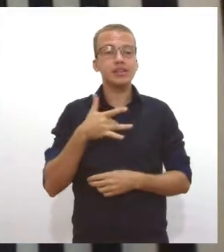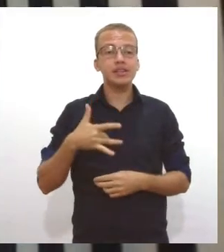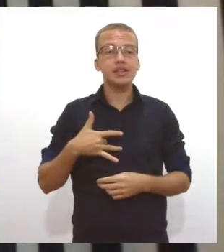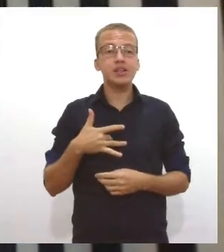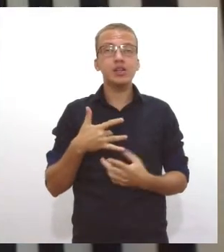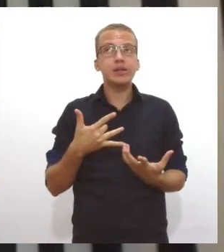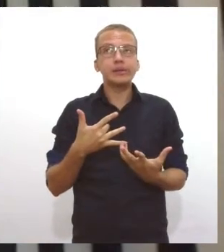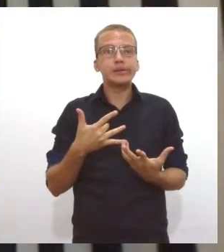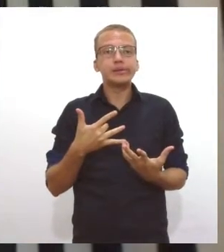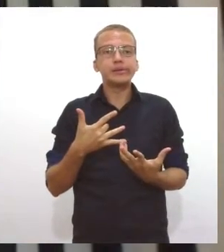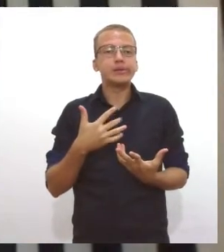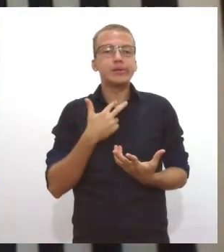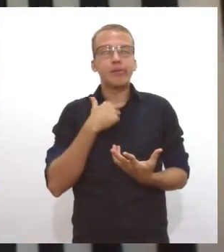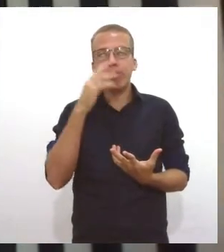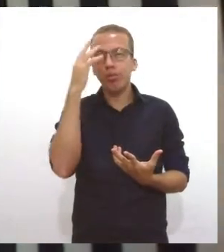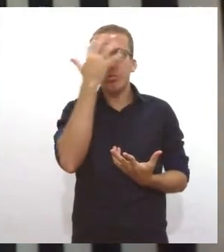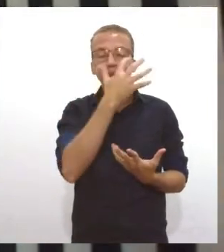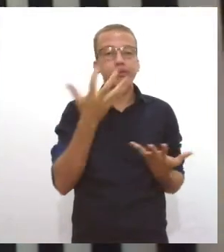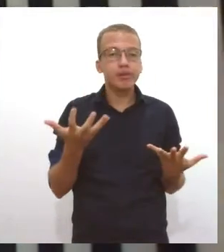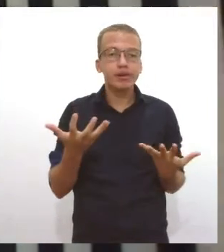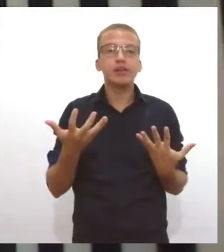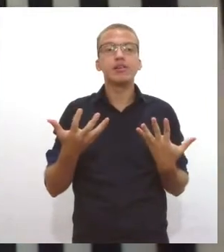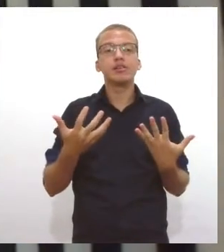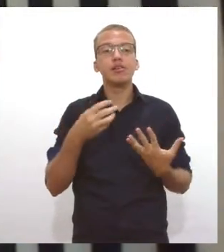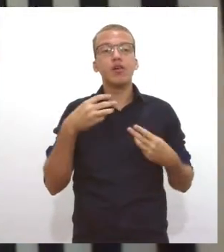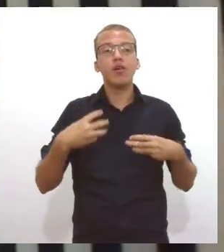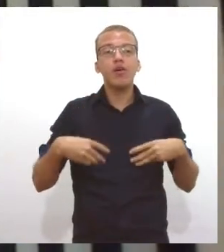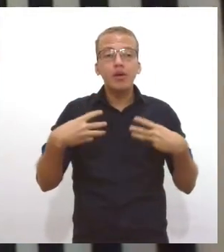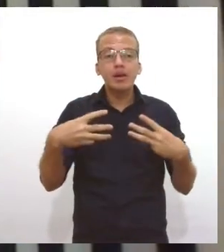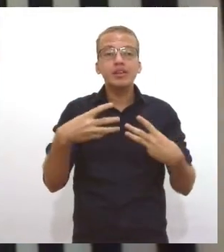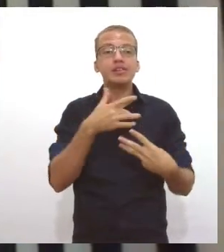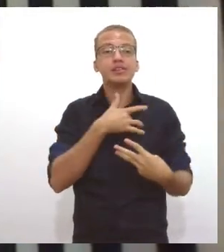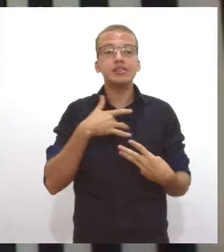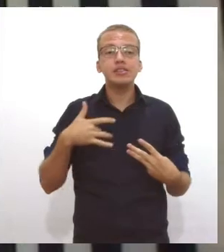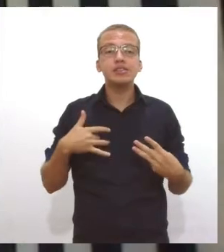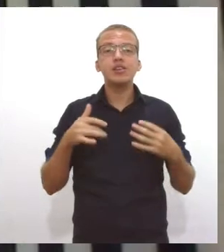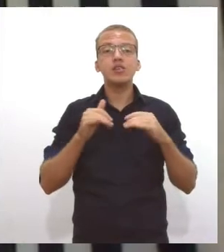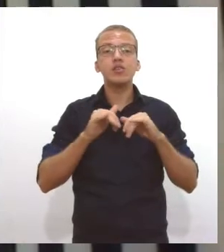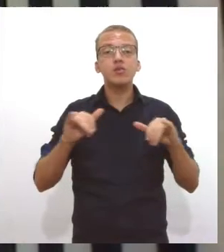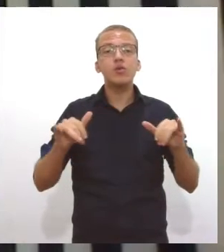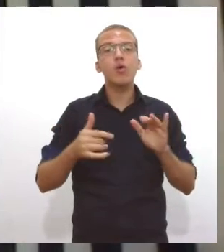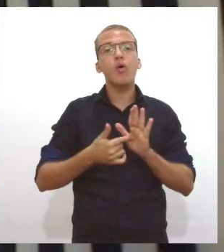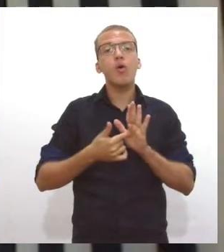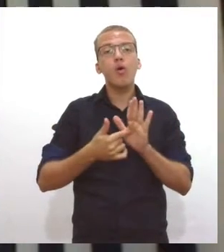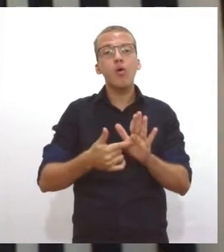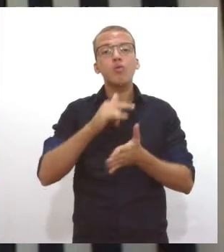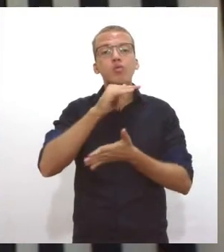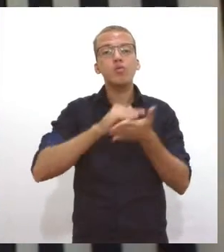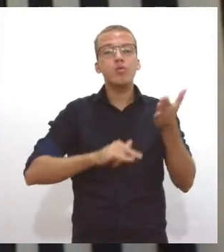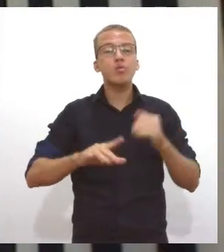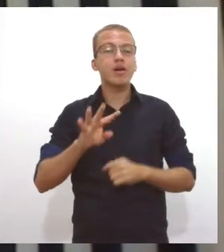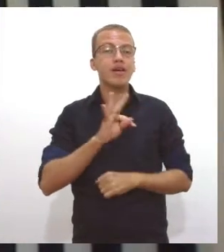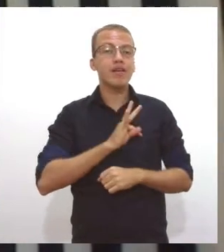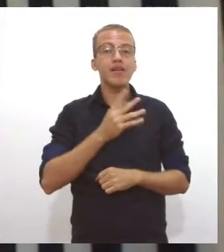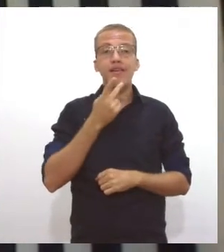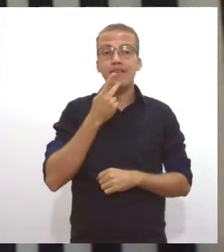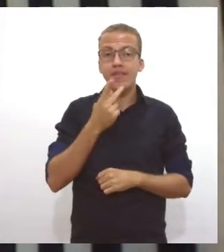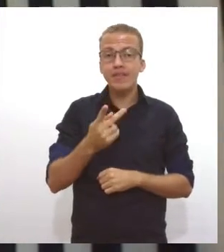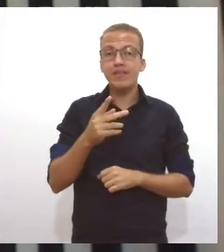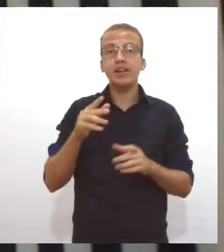disso porque o próprio Ministério da Saúde Ele soltou uma nota técnica que diz que a omissão no afastamento de